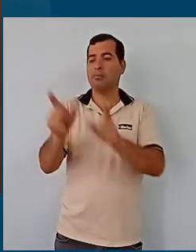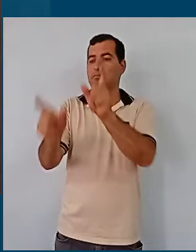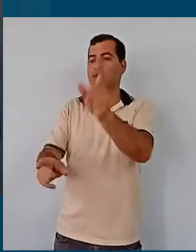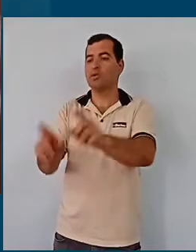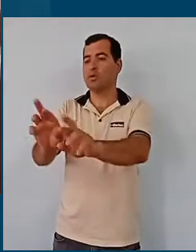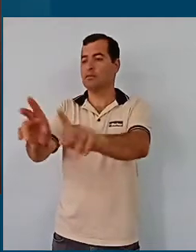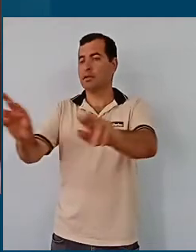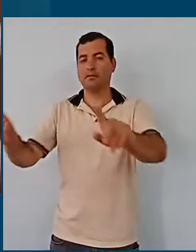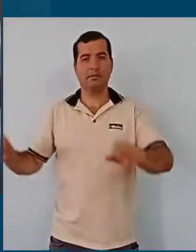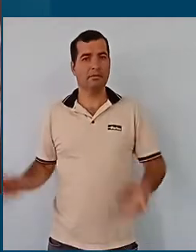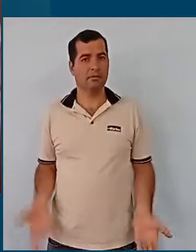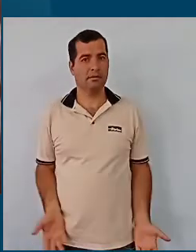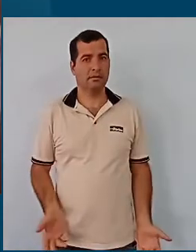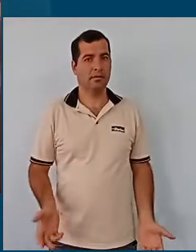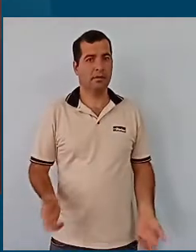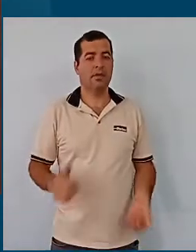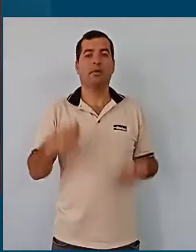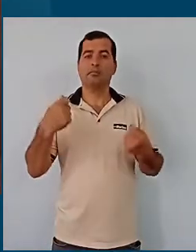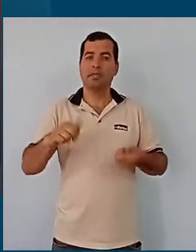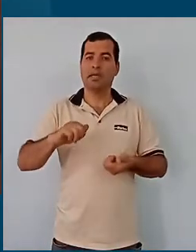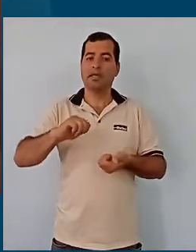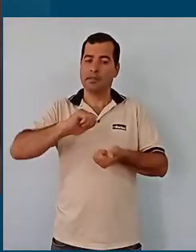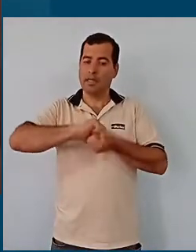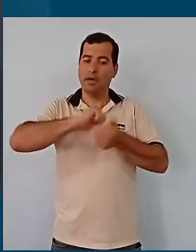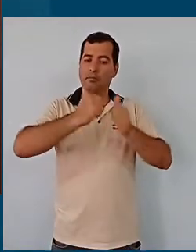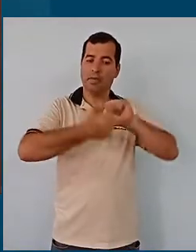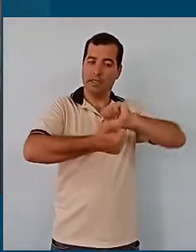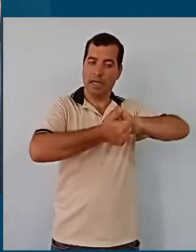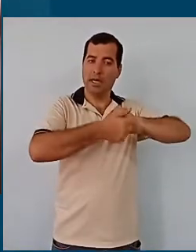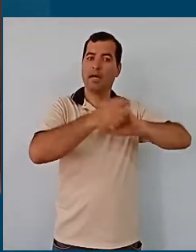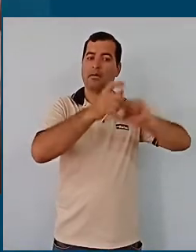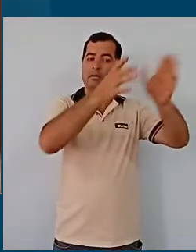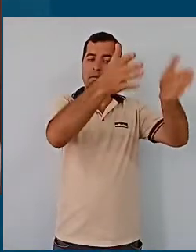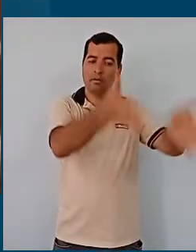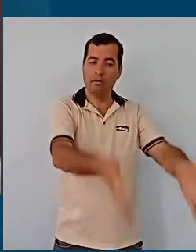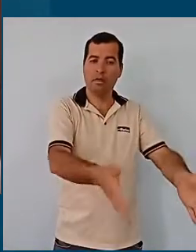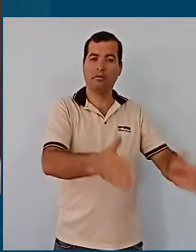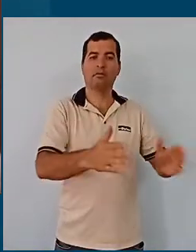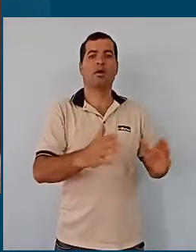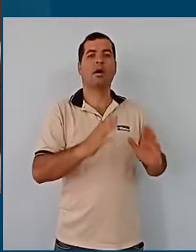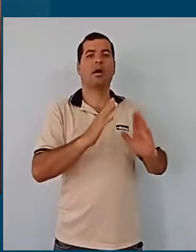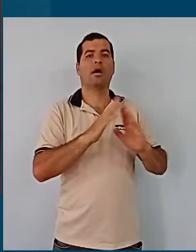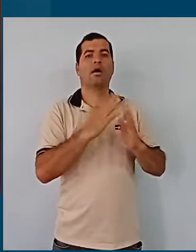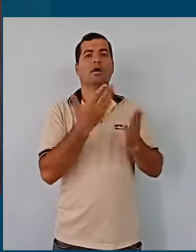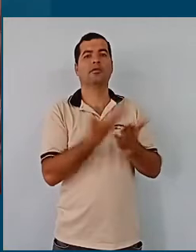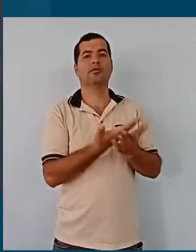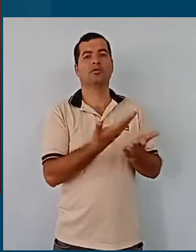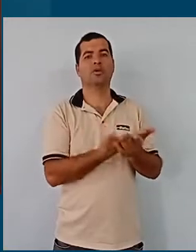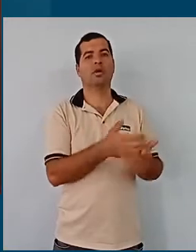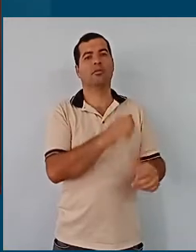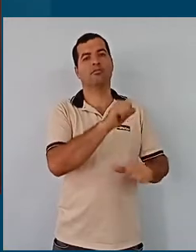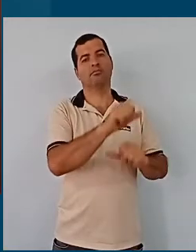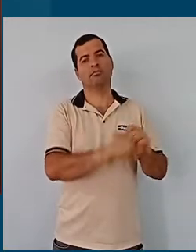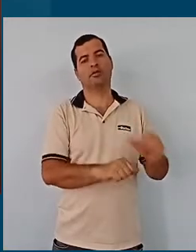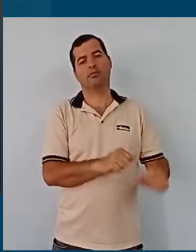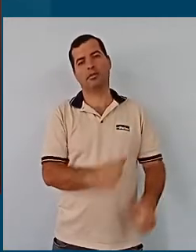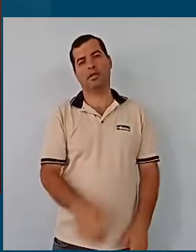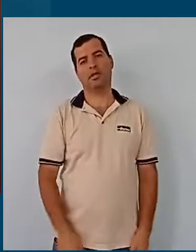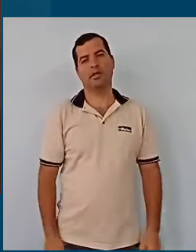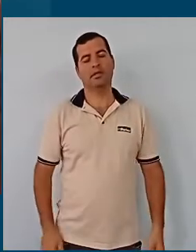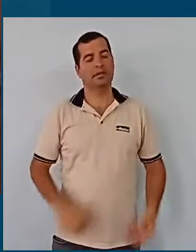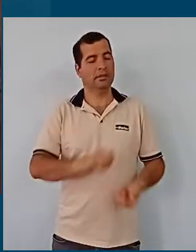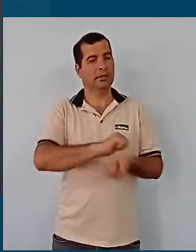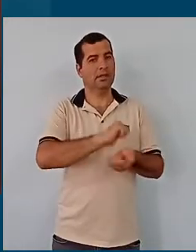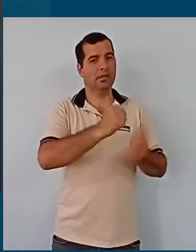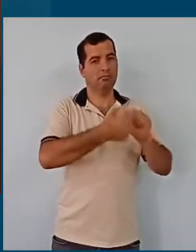outro. Então, não se trata de adaptar as crianças à escola. Esse é um discurso que nós precisamos mudar. A escola precisa fazer um exercício